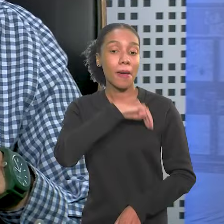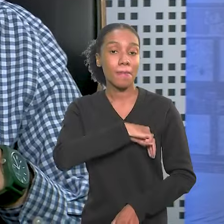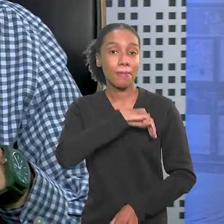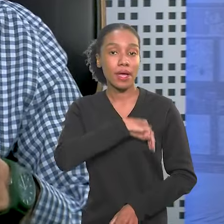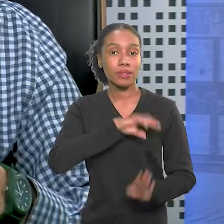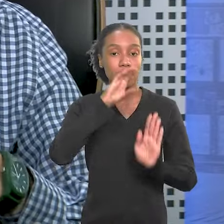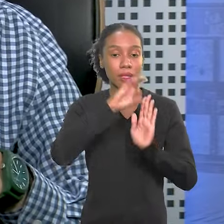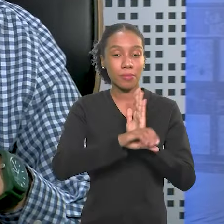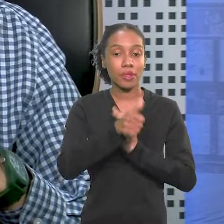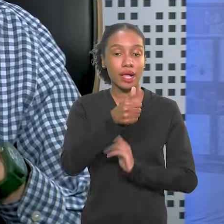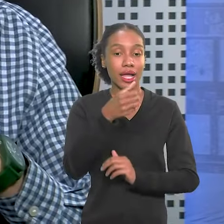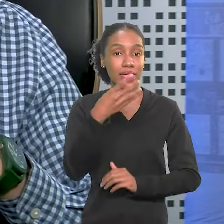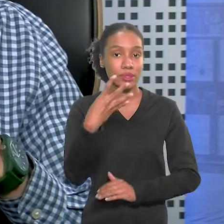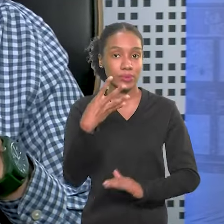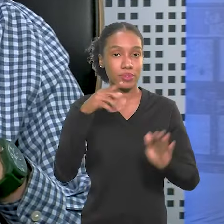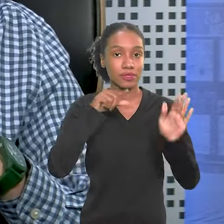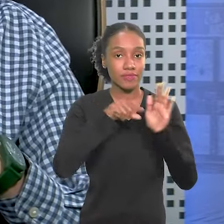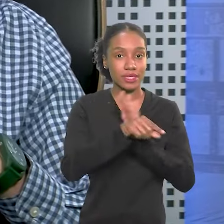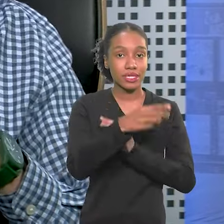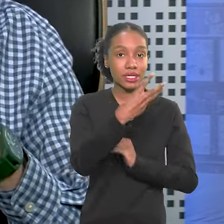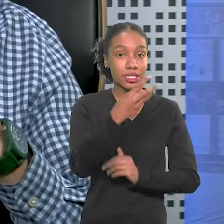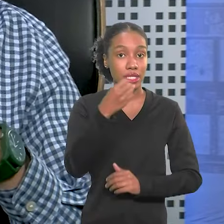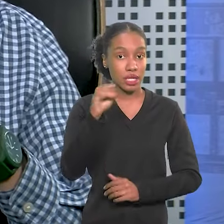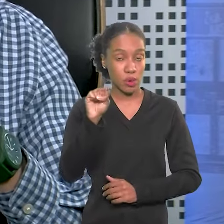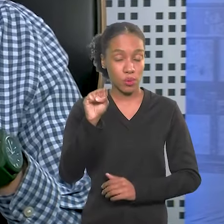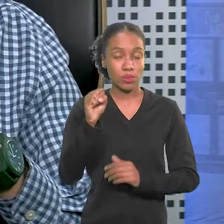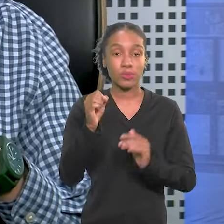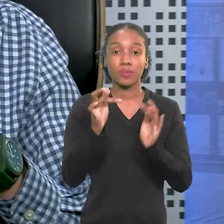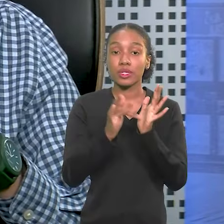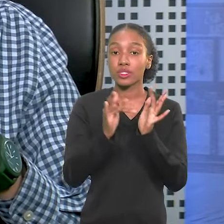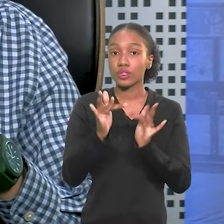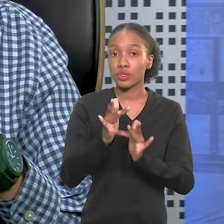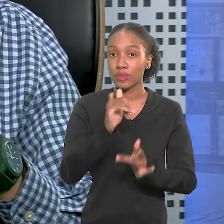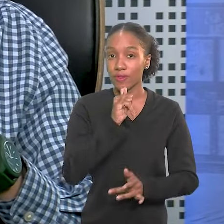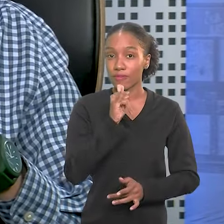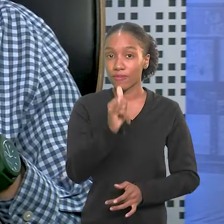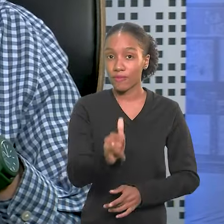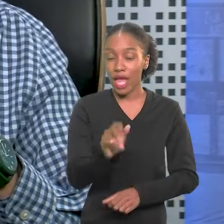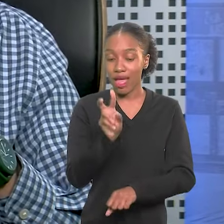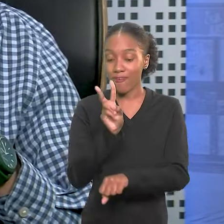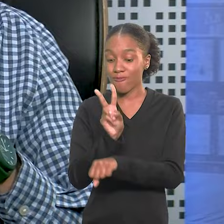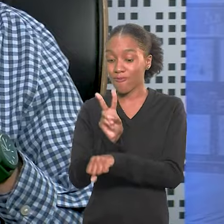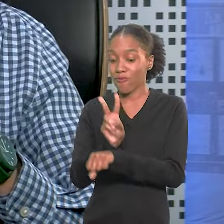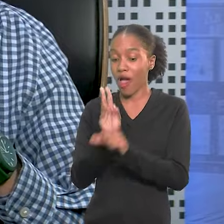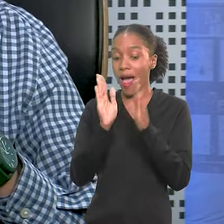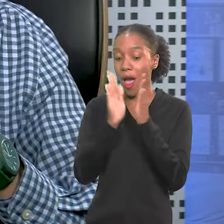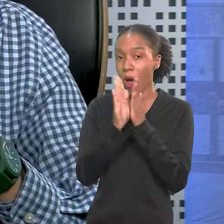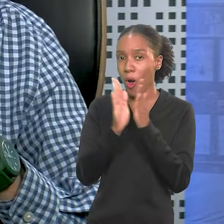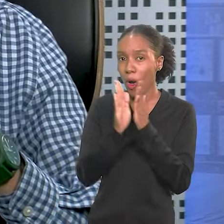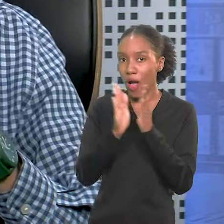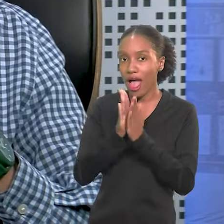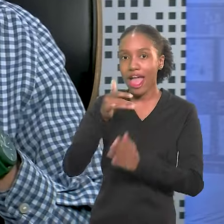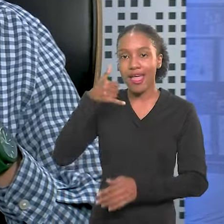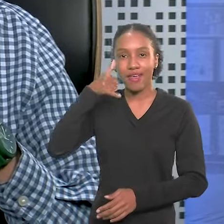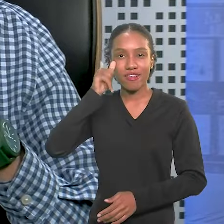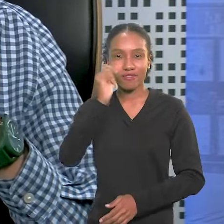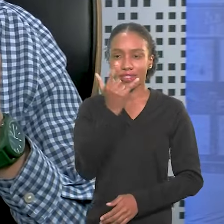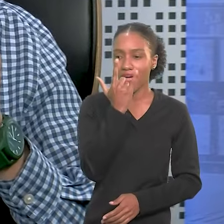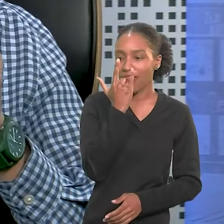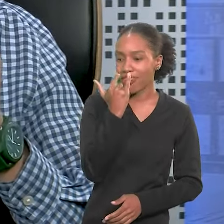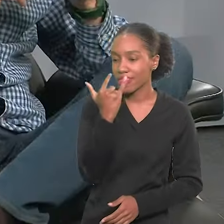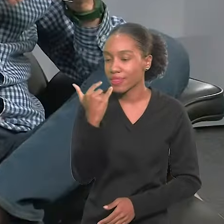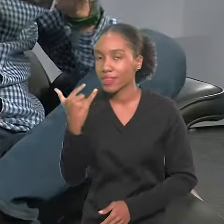e Marcos a 38 vigiai e orai para que não entreis em